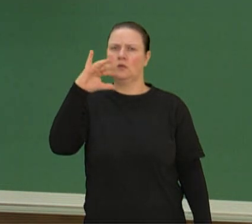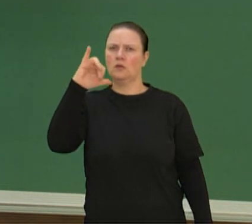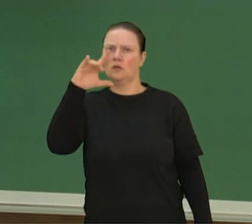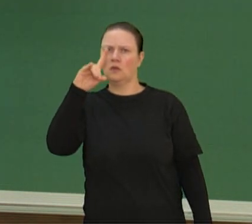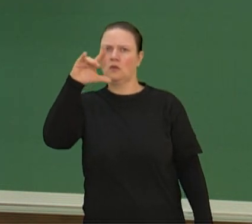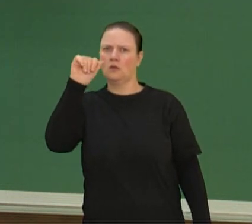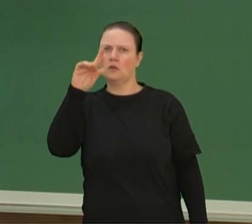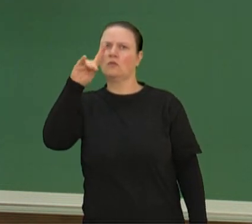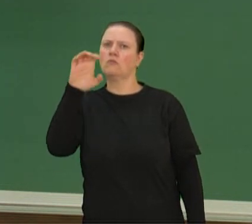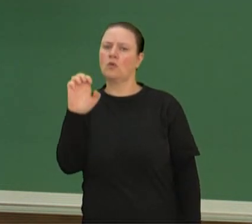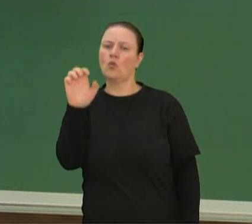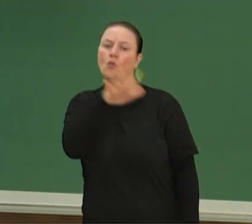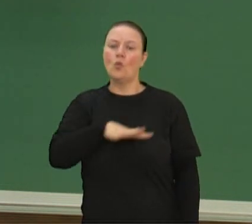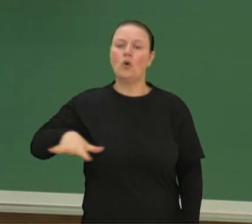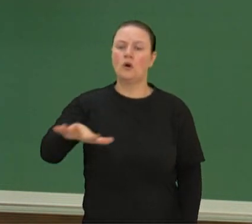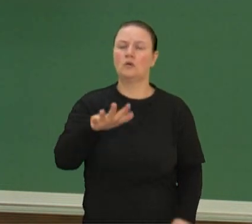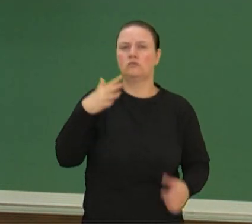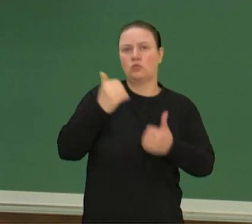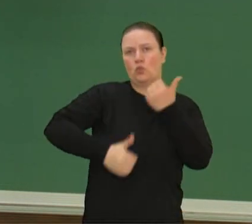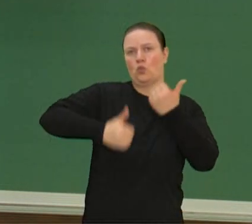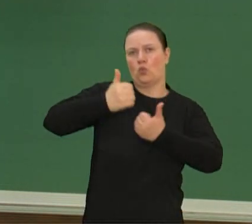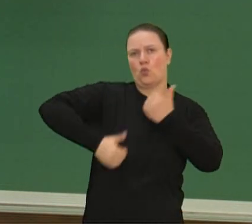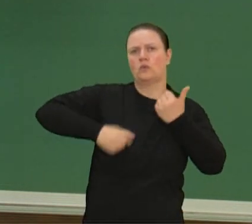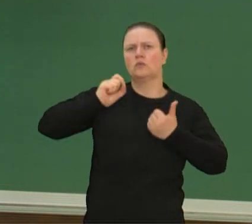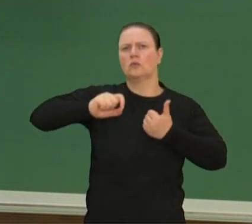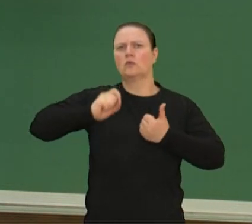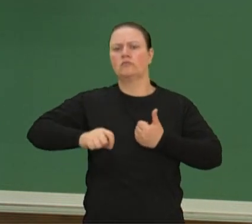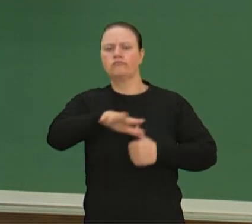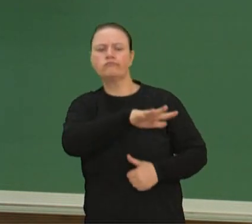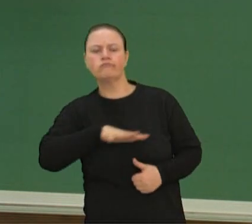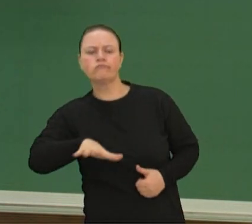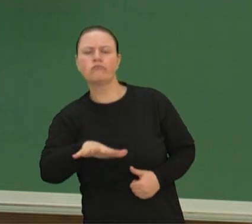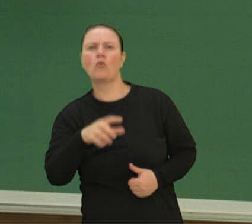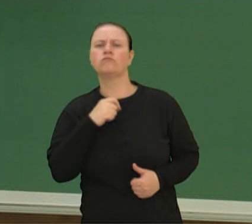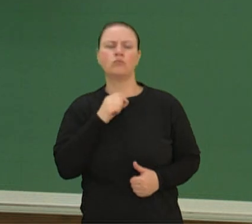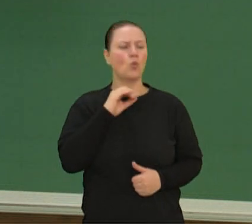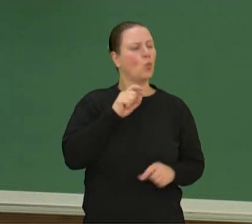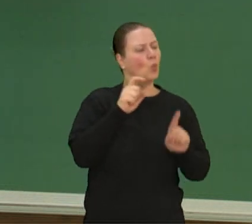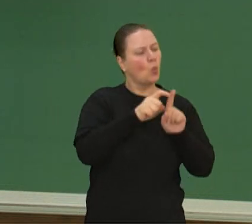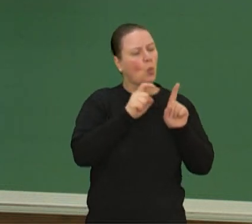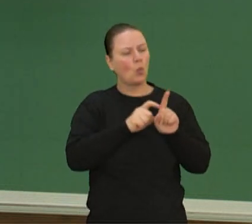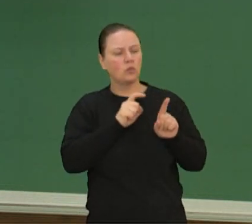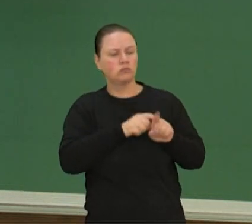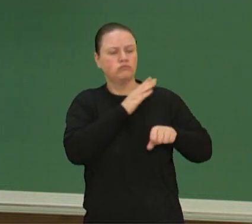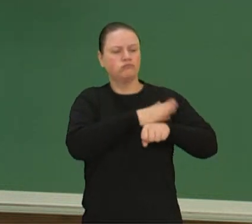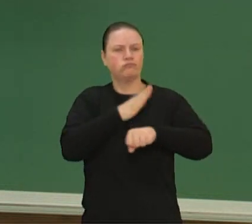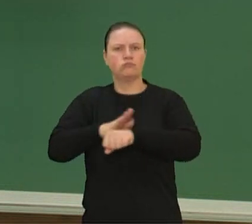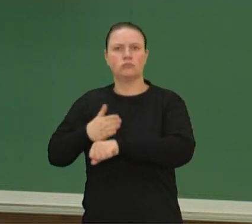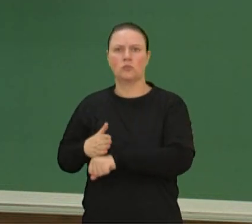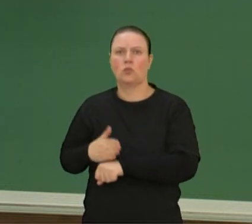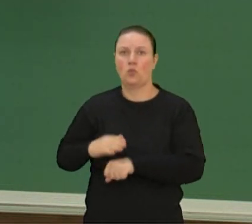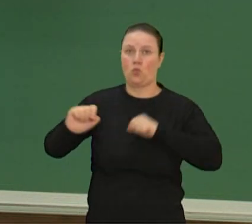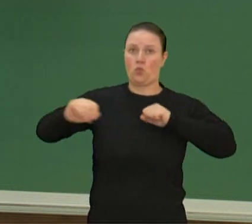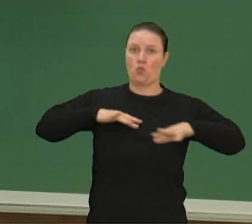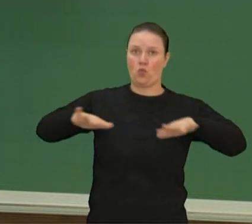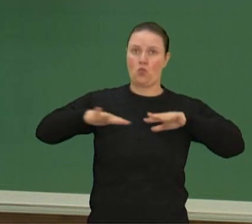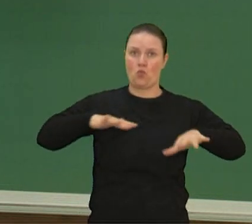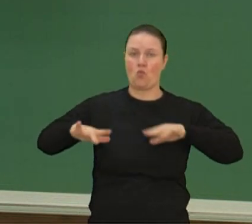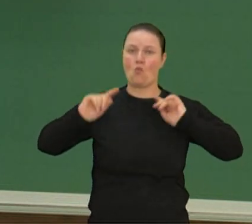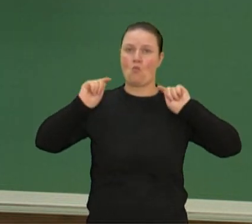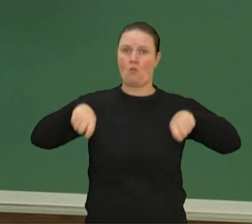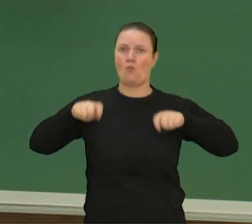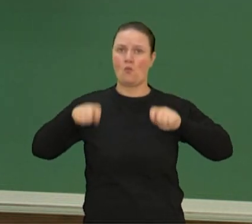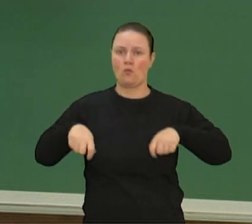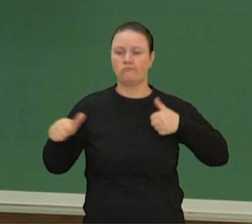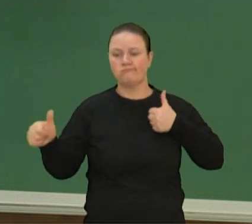ambiente esportivo, eu vou pensar na modalidade que o atleta pratica, para então eu fazer exercícios, propor movimentos que se